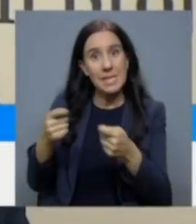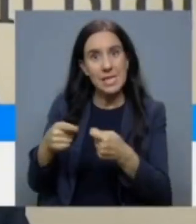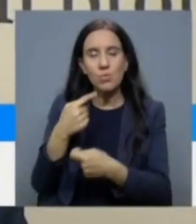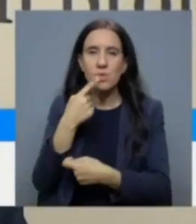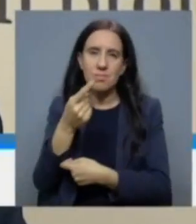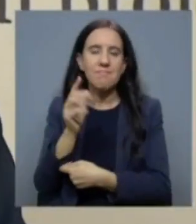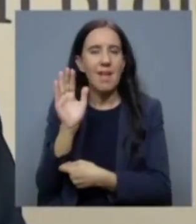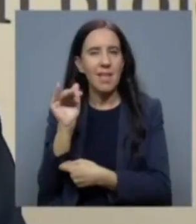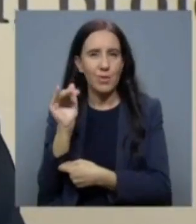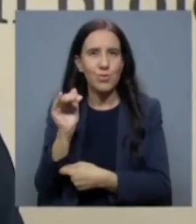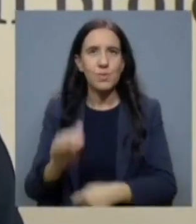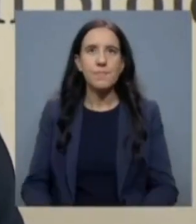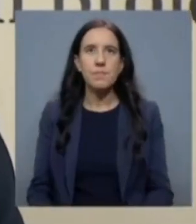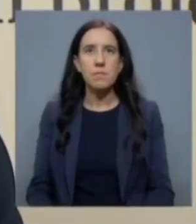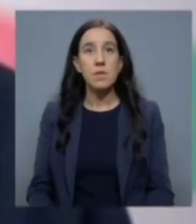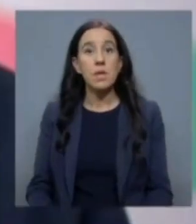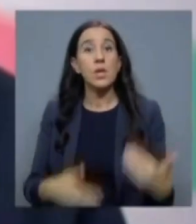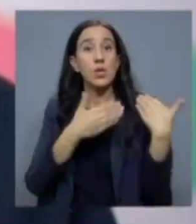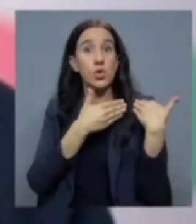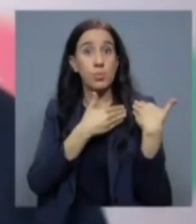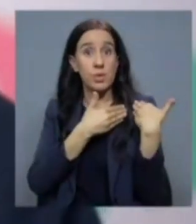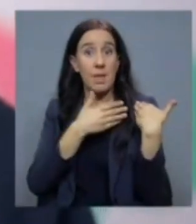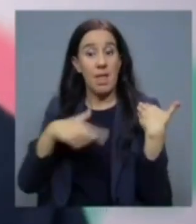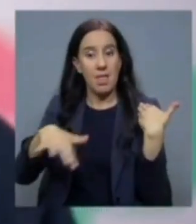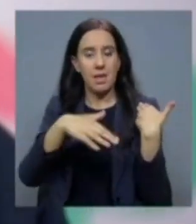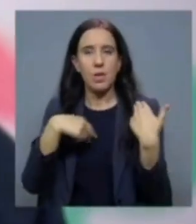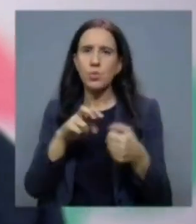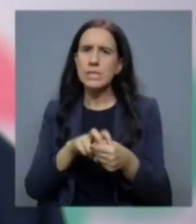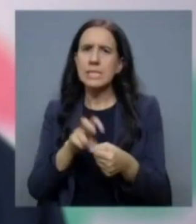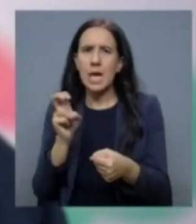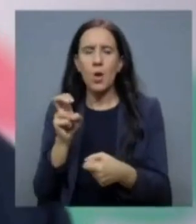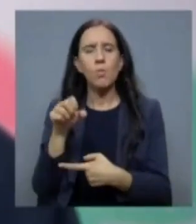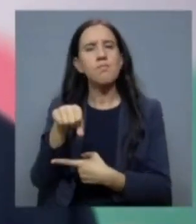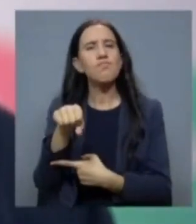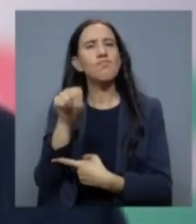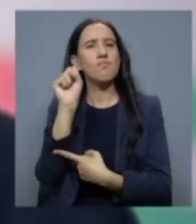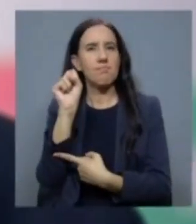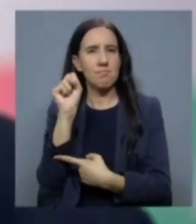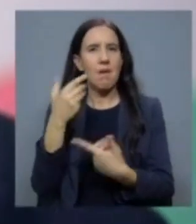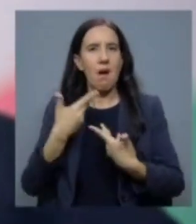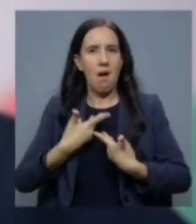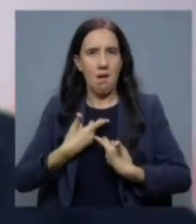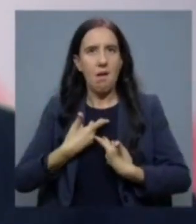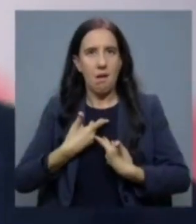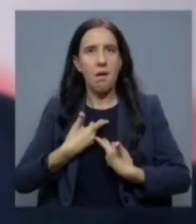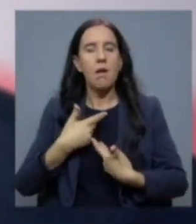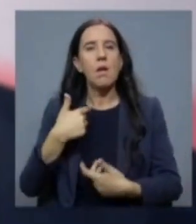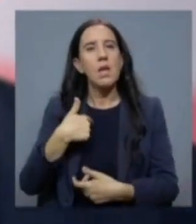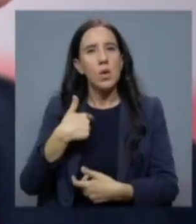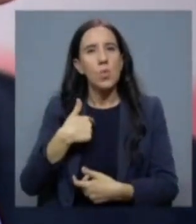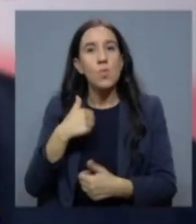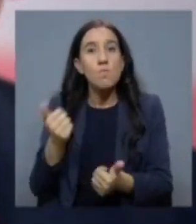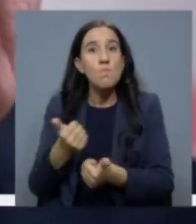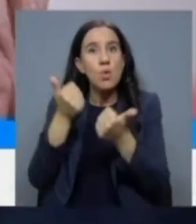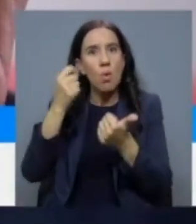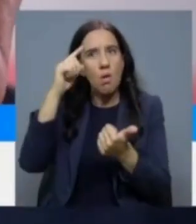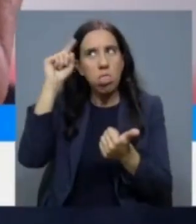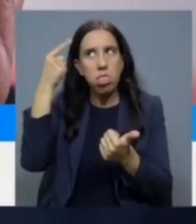Saio desta responsabilidade de cabeça erguida. Procurei fazer o melhor que